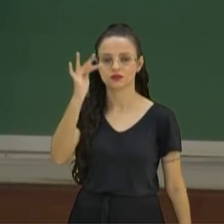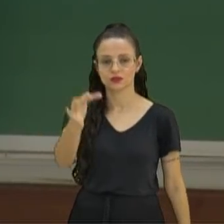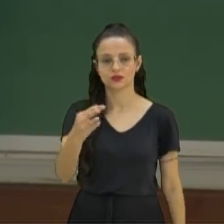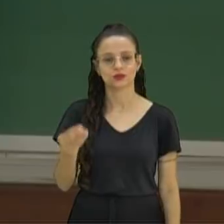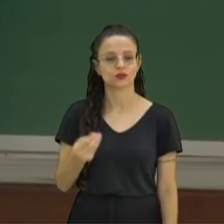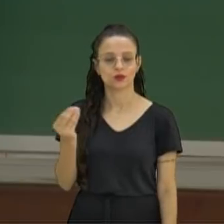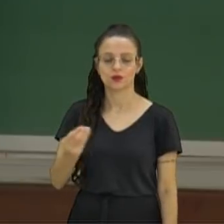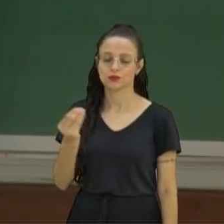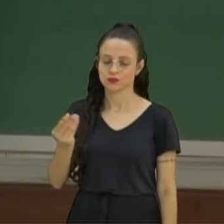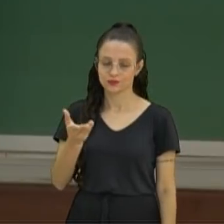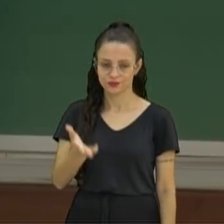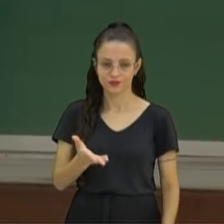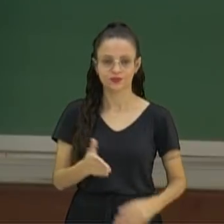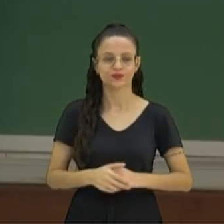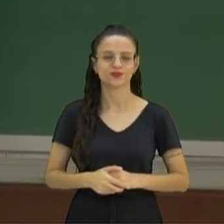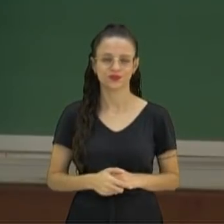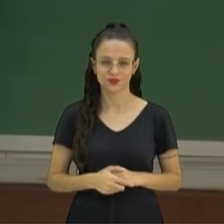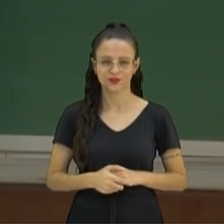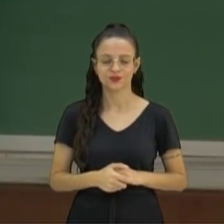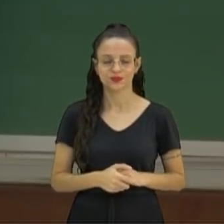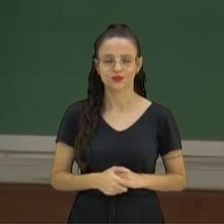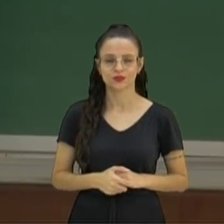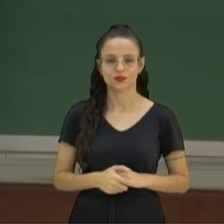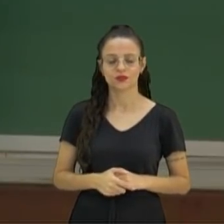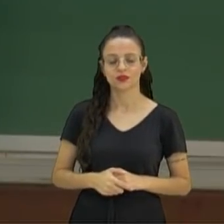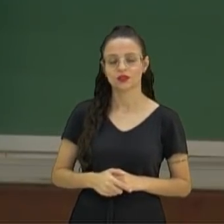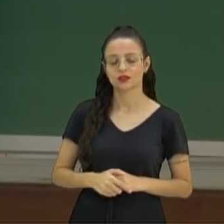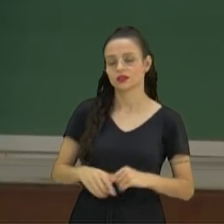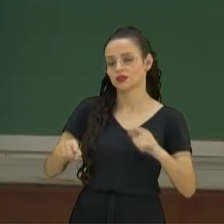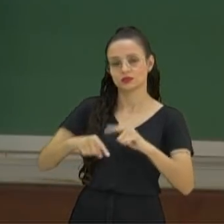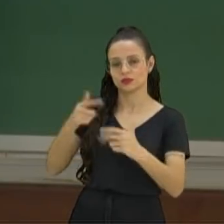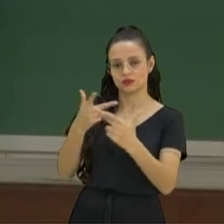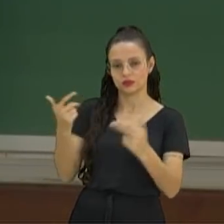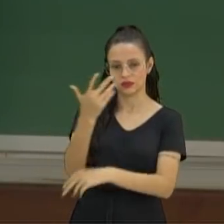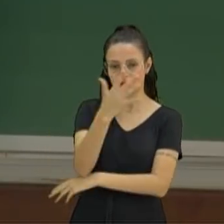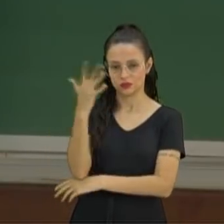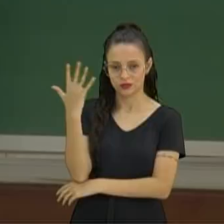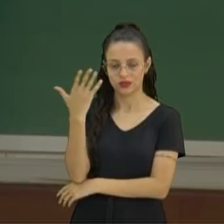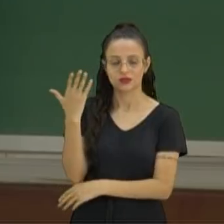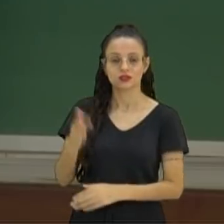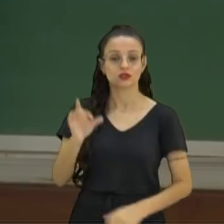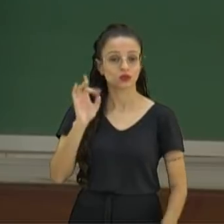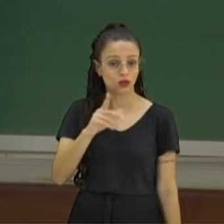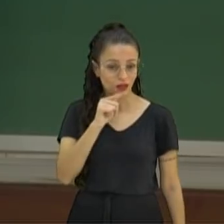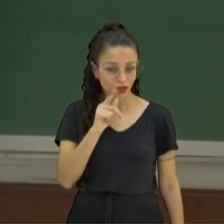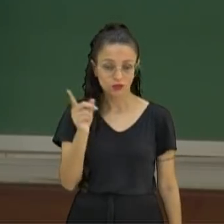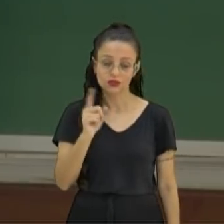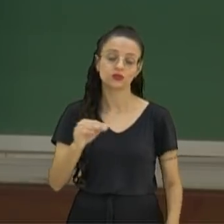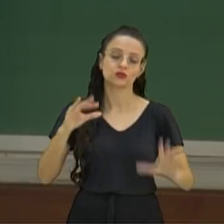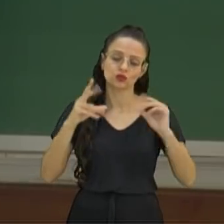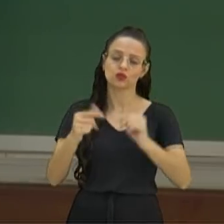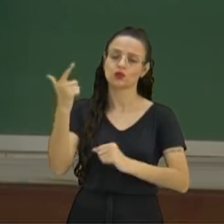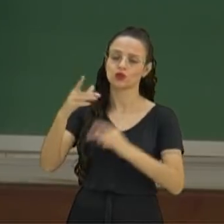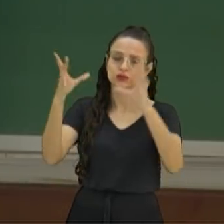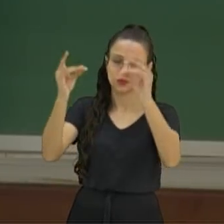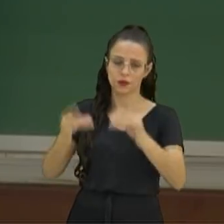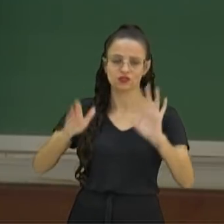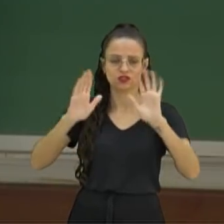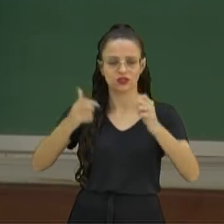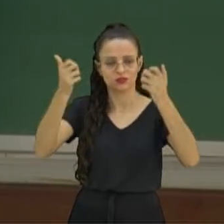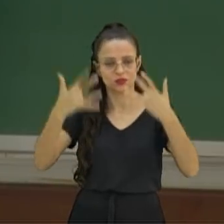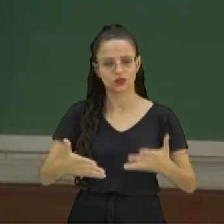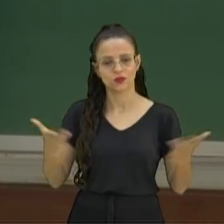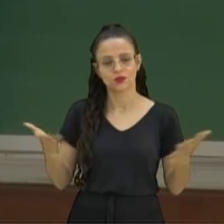à apropriação da sociedade dos recursos naturais, dos bens naturais. Não só da água, como todos os outros que a gente falou.